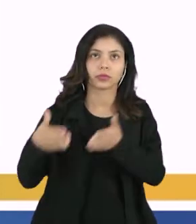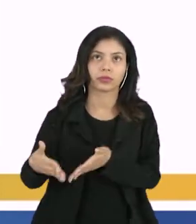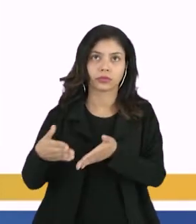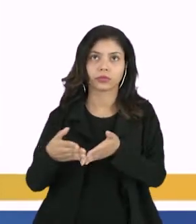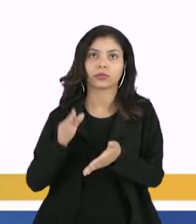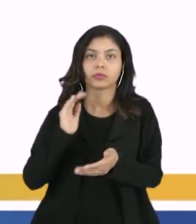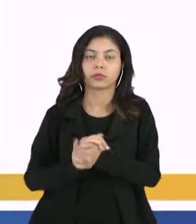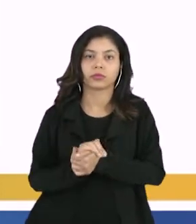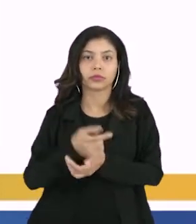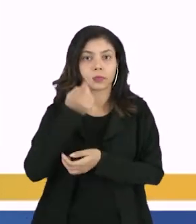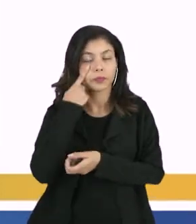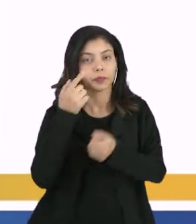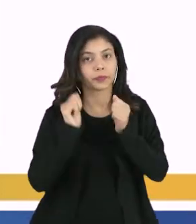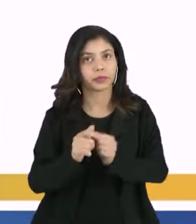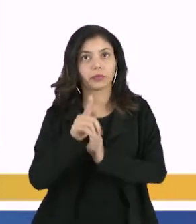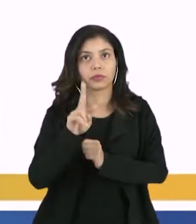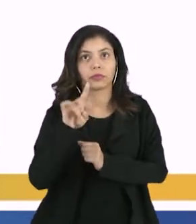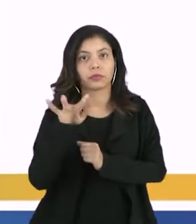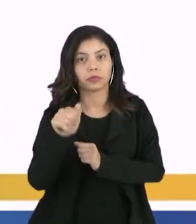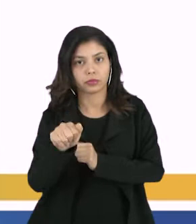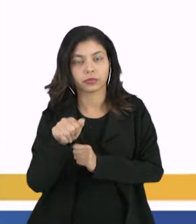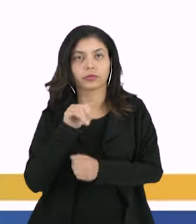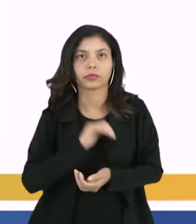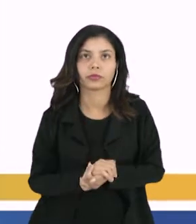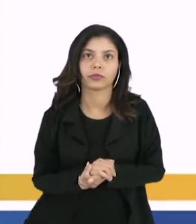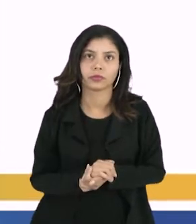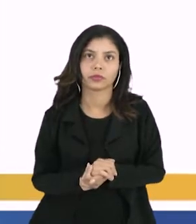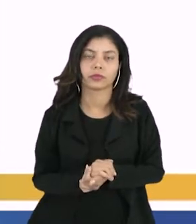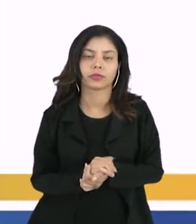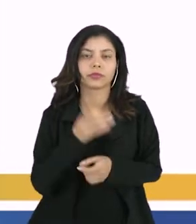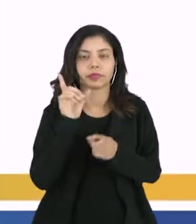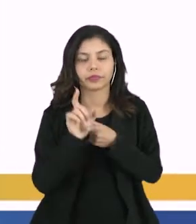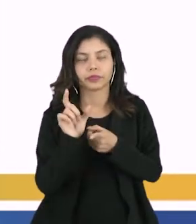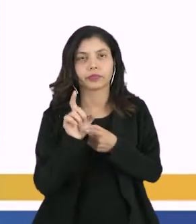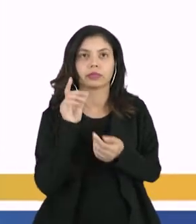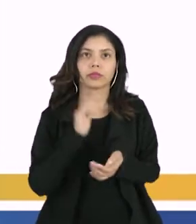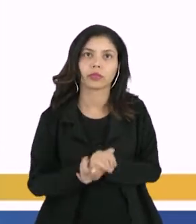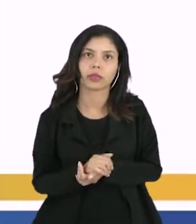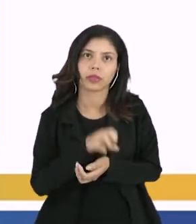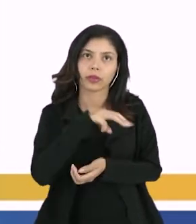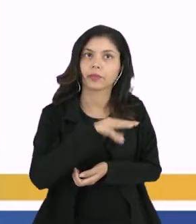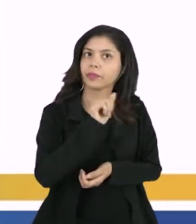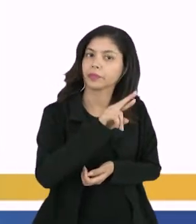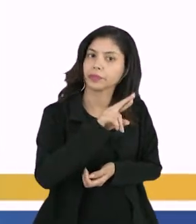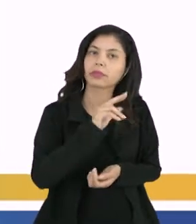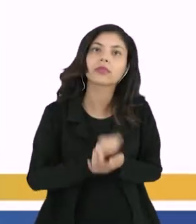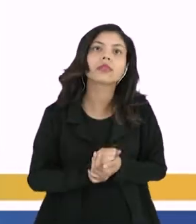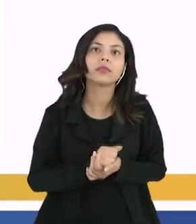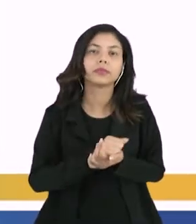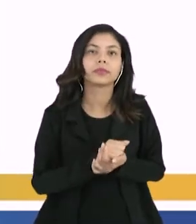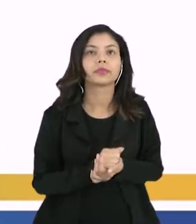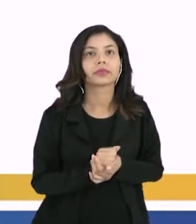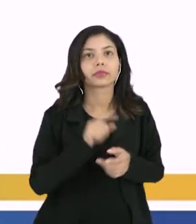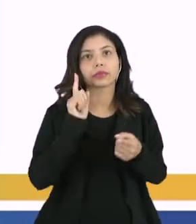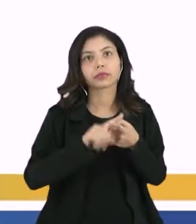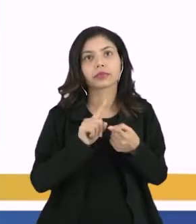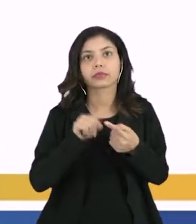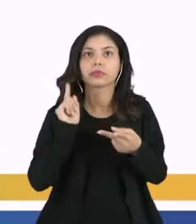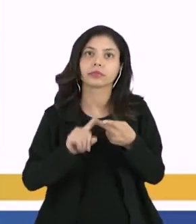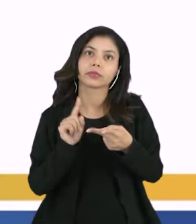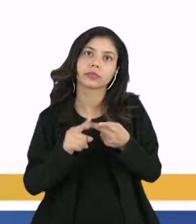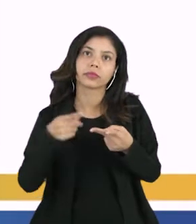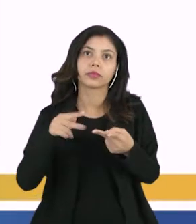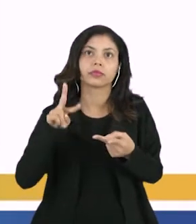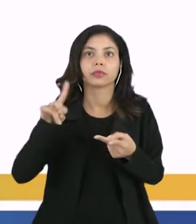palavra primitiva, nós podemos ter dentista, que seria a palavra derivada. Mar, palavra primitiva,